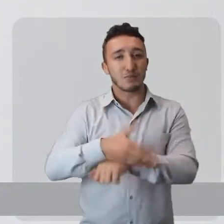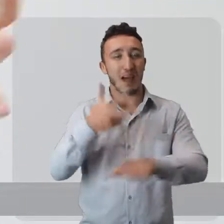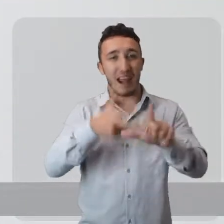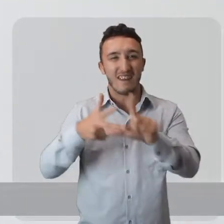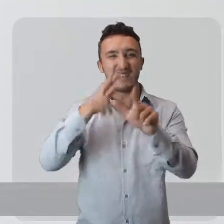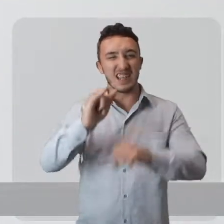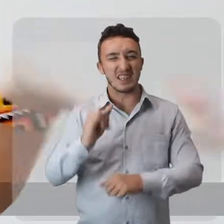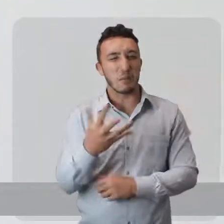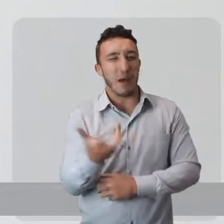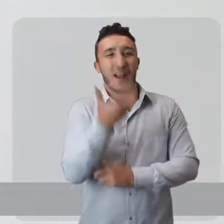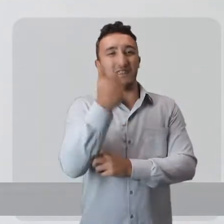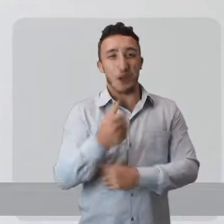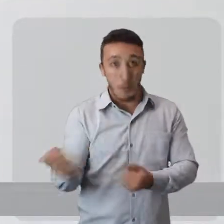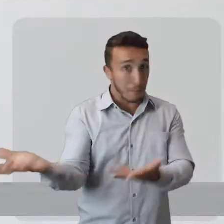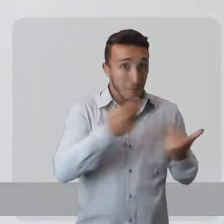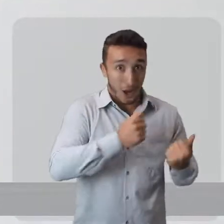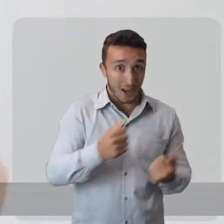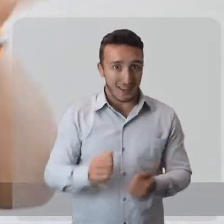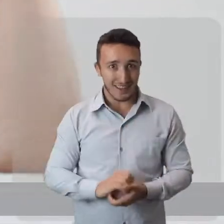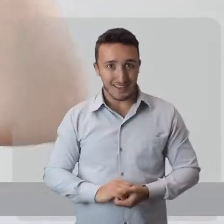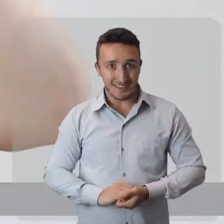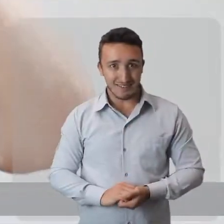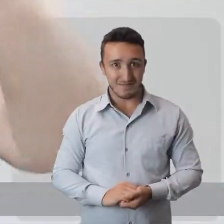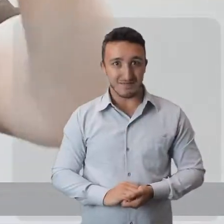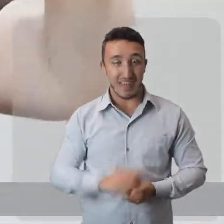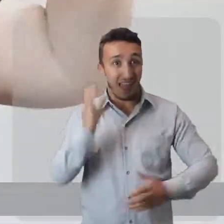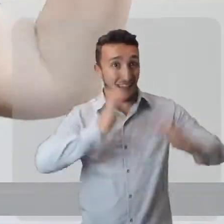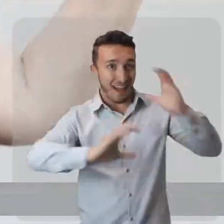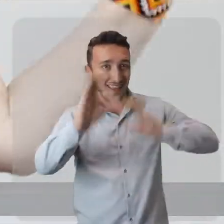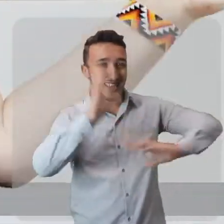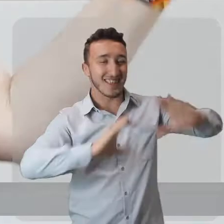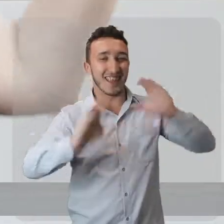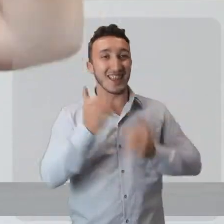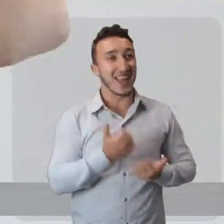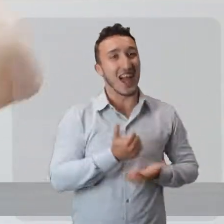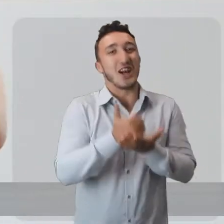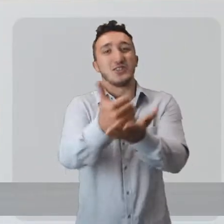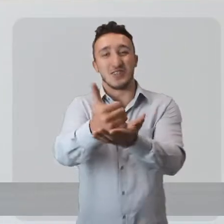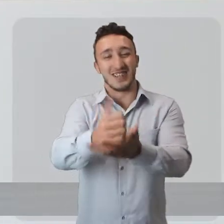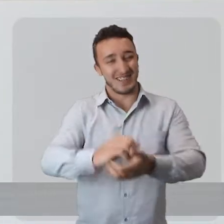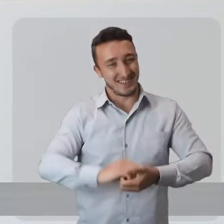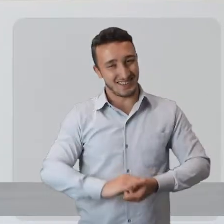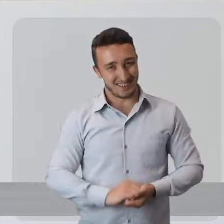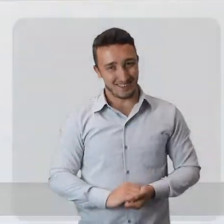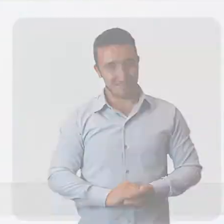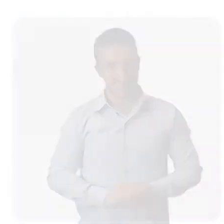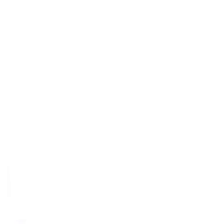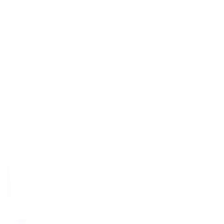Vai ser uma super live. Bora lá, gente, bora! Cantando e ajudando.